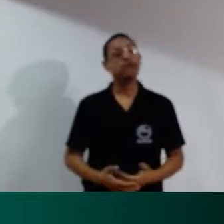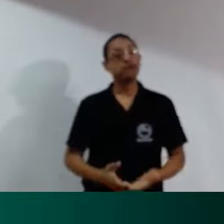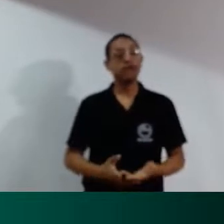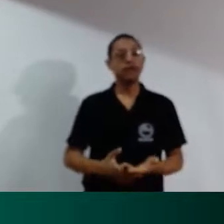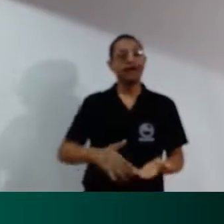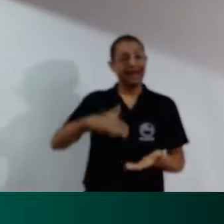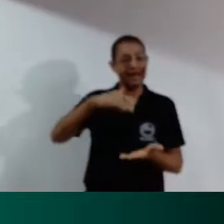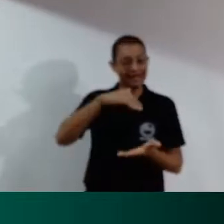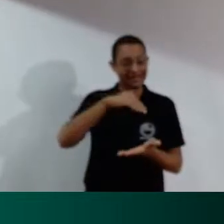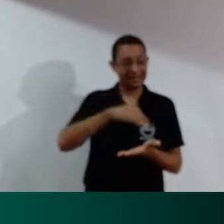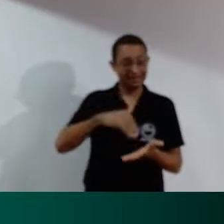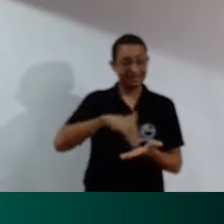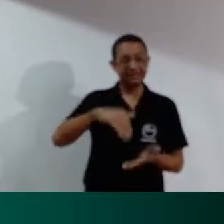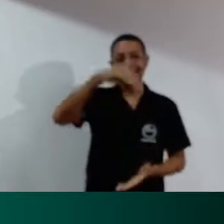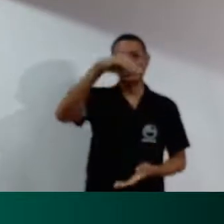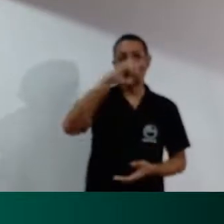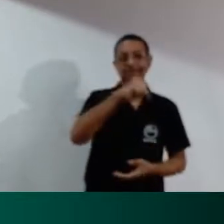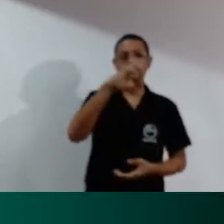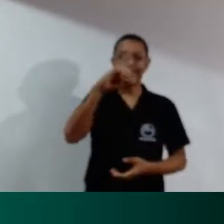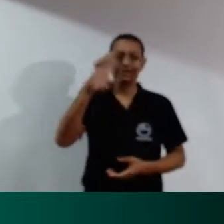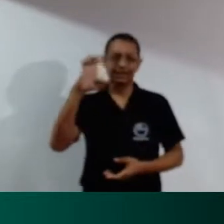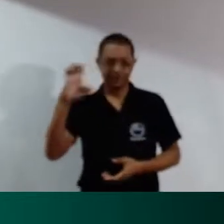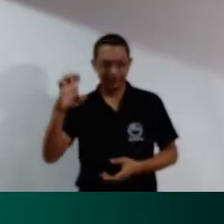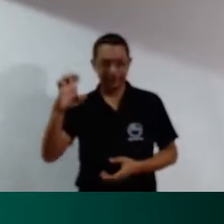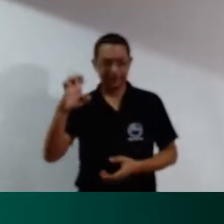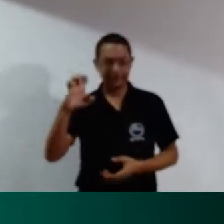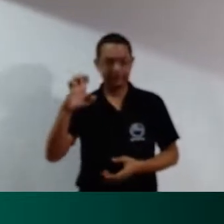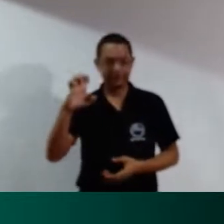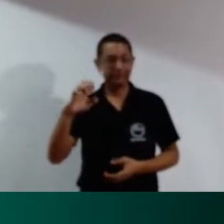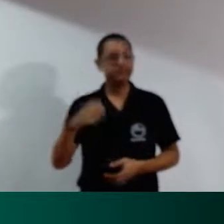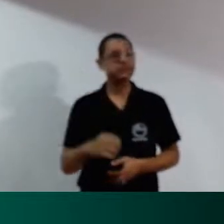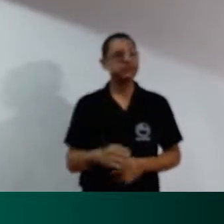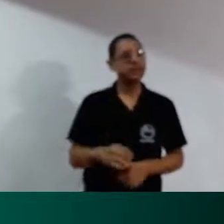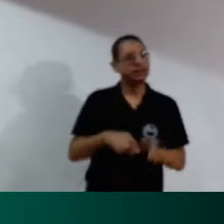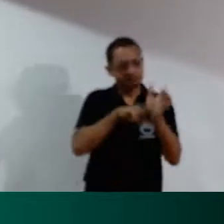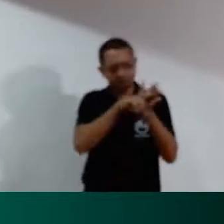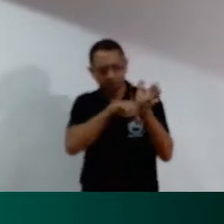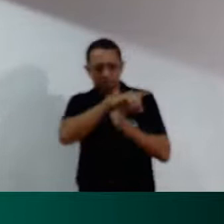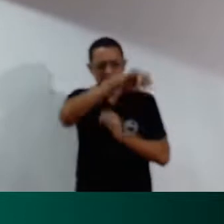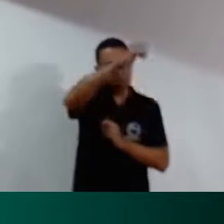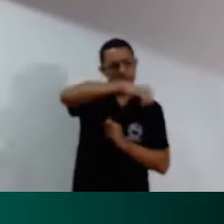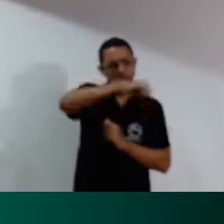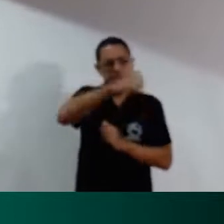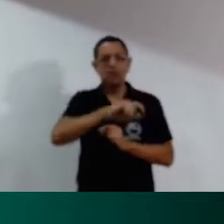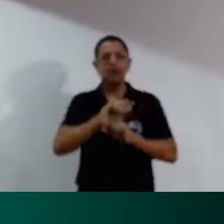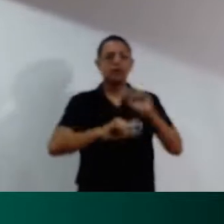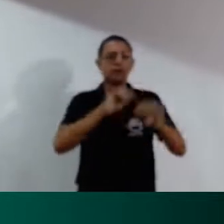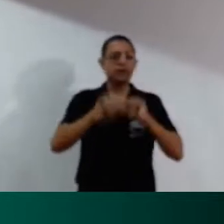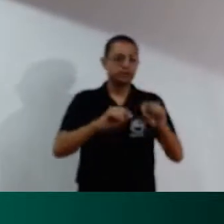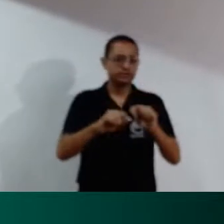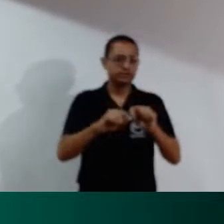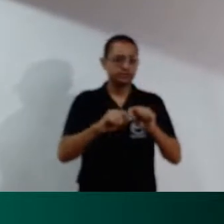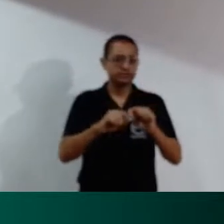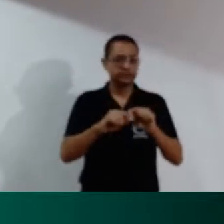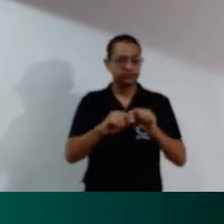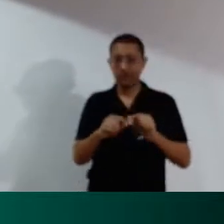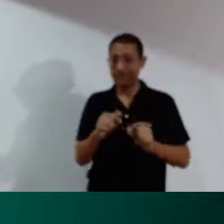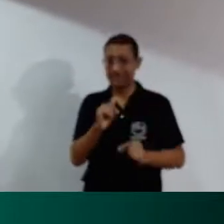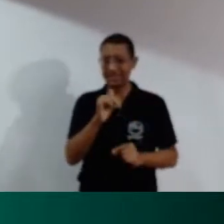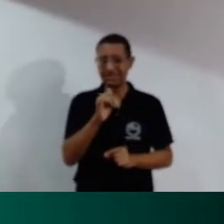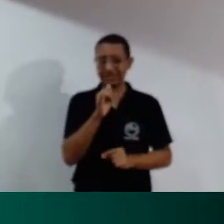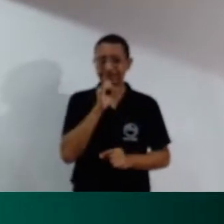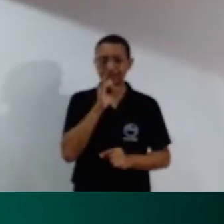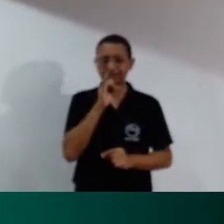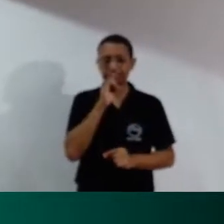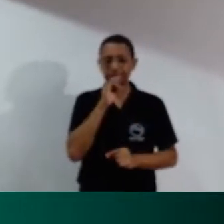desenvolvimento dessa gritaria desenvolvimento direitos humanos e se aplicar 25 milhões